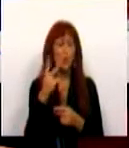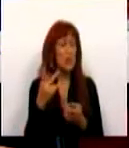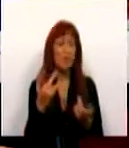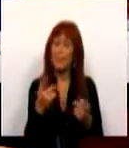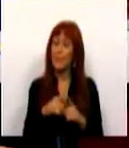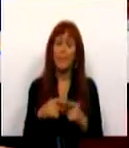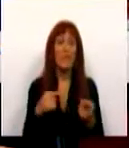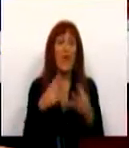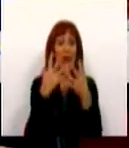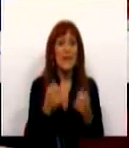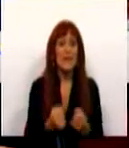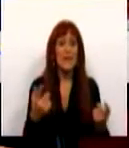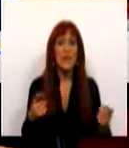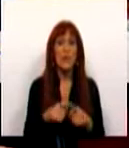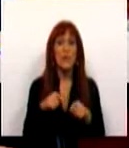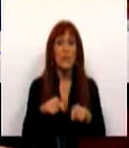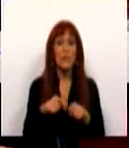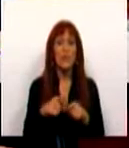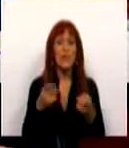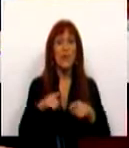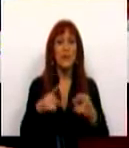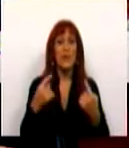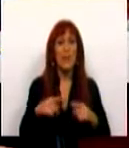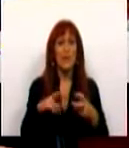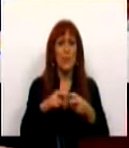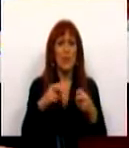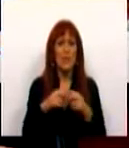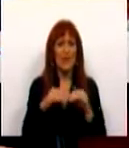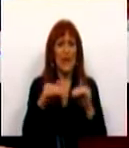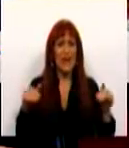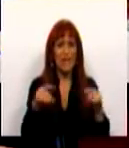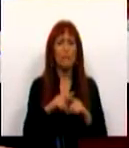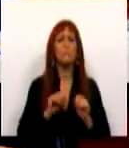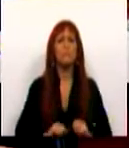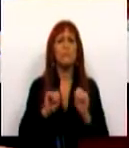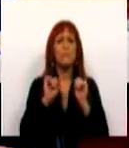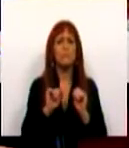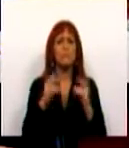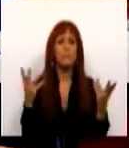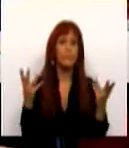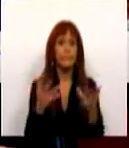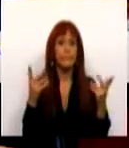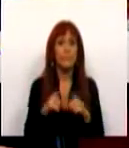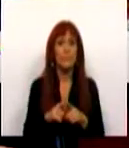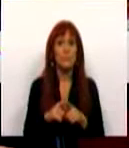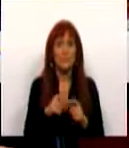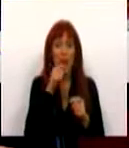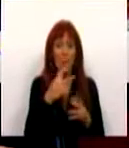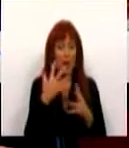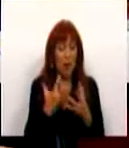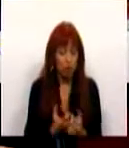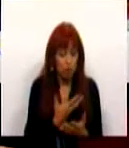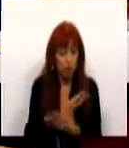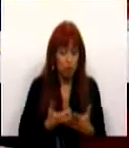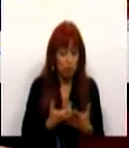breve. Da seca, que também tem problemas ao nível da retenção de água, e recordo